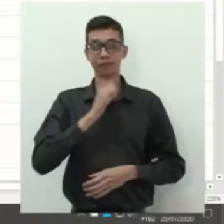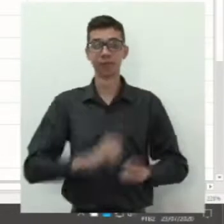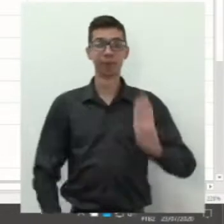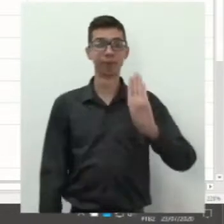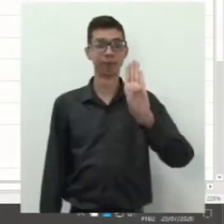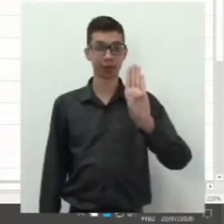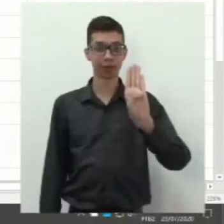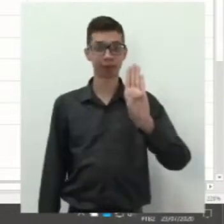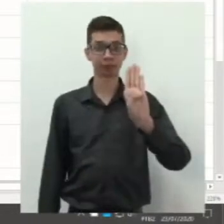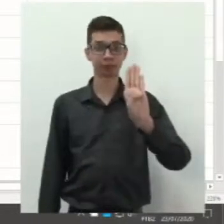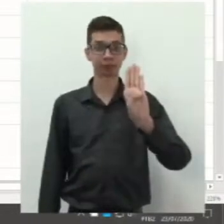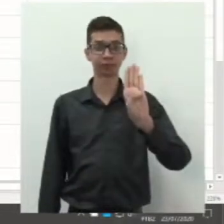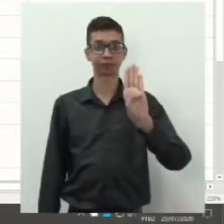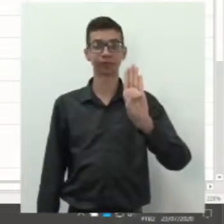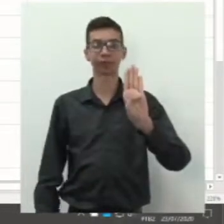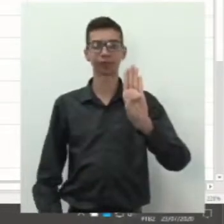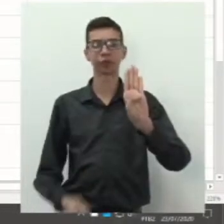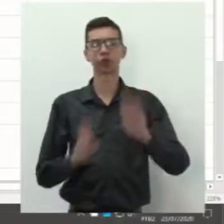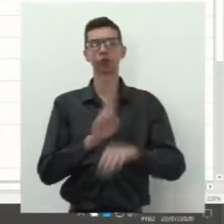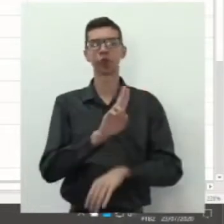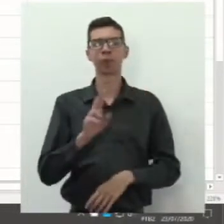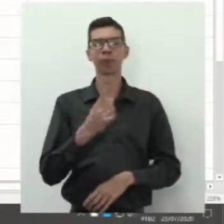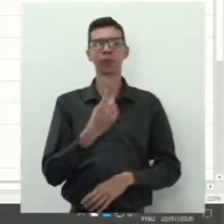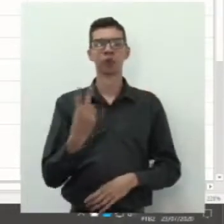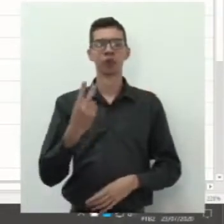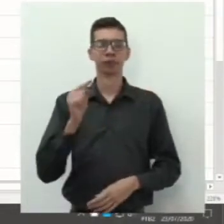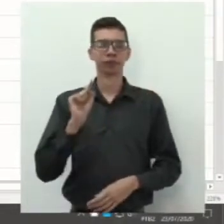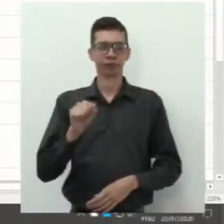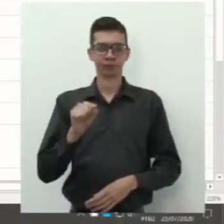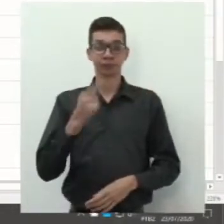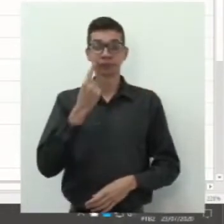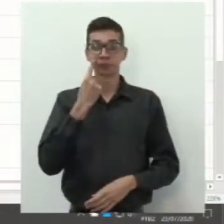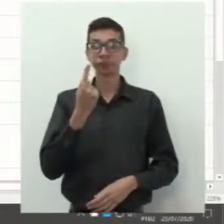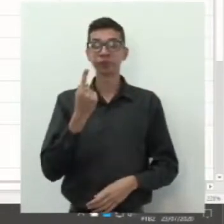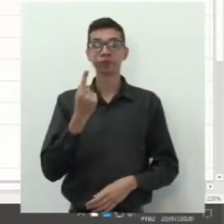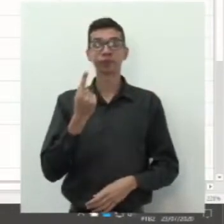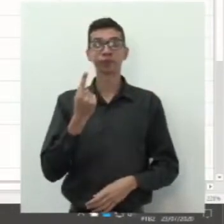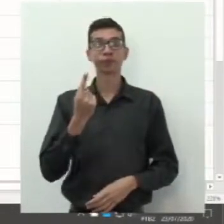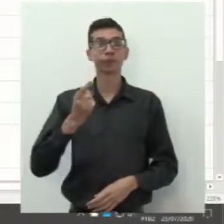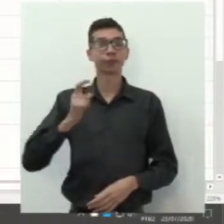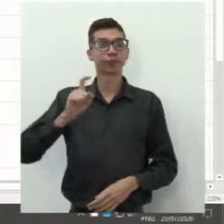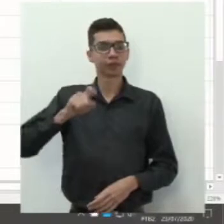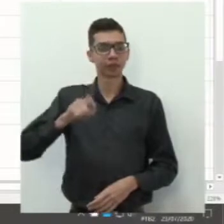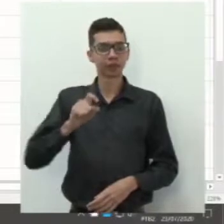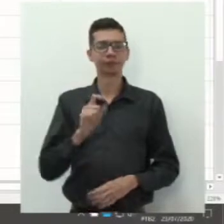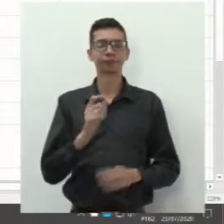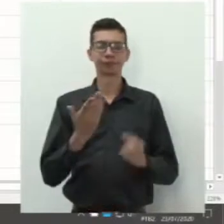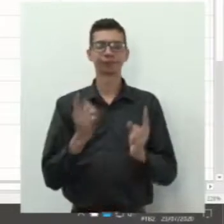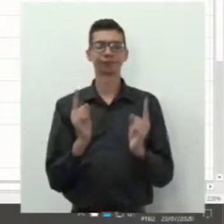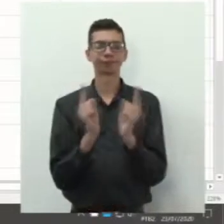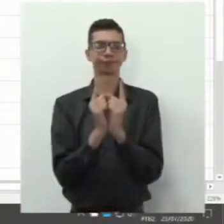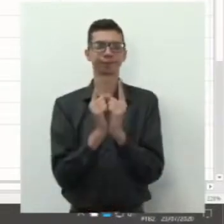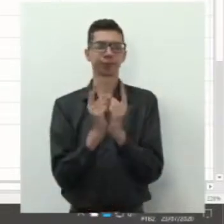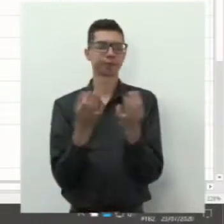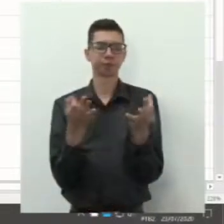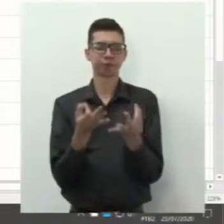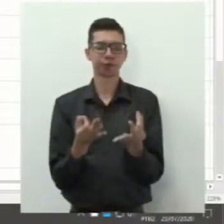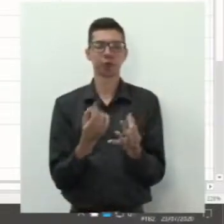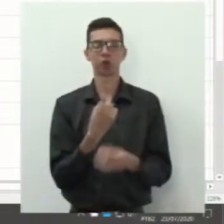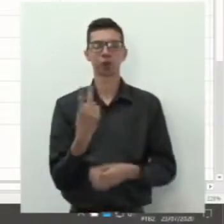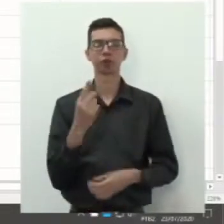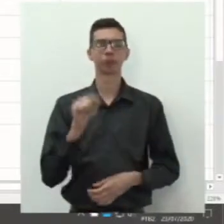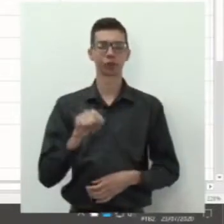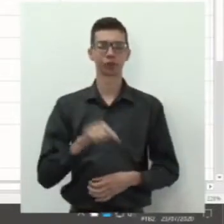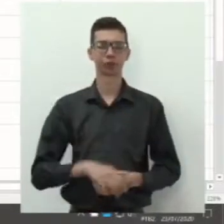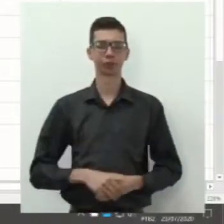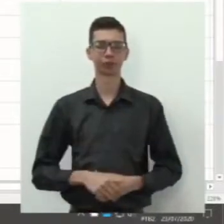dado que tem aqui é o número 12.000. Se eu der 2 cliques aqui, ó, ele se ajusta à largura perfeitamente do 12.000. Então